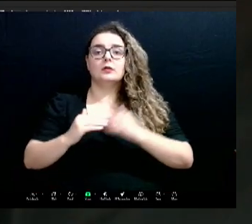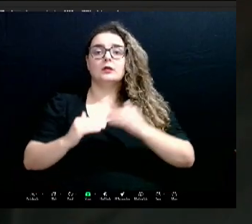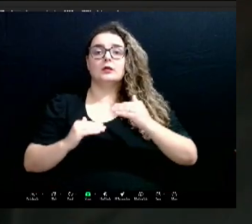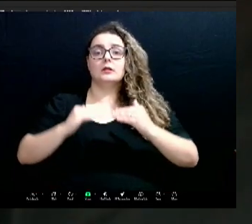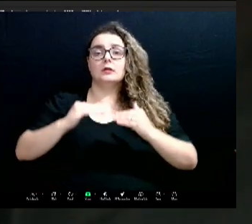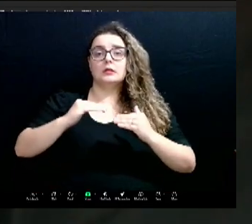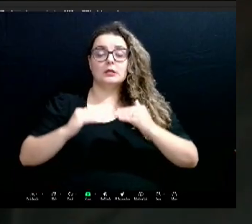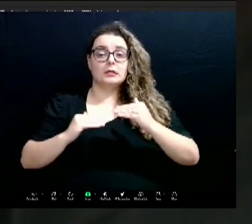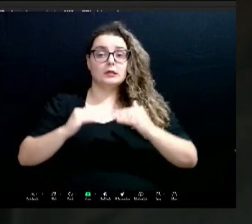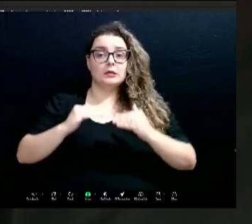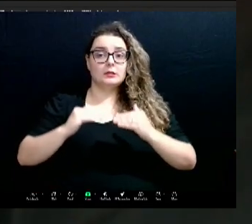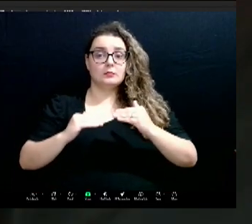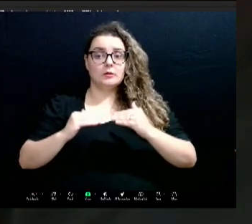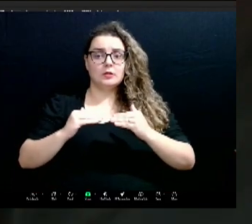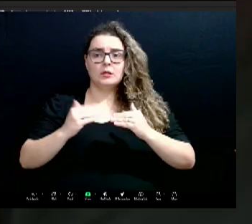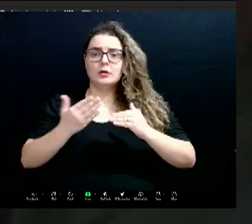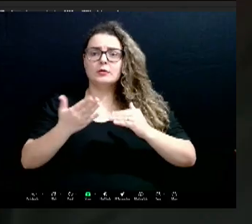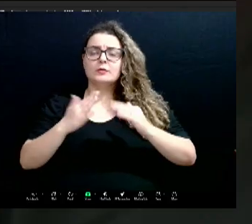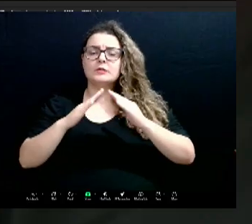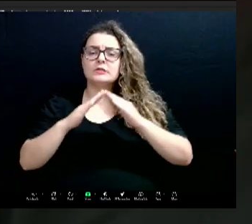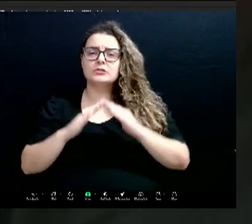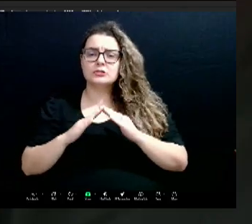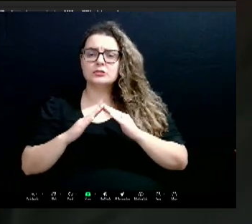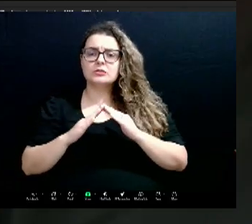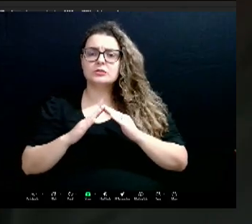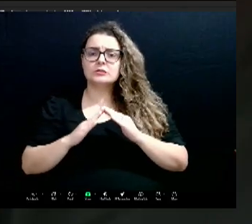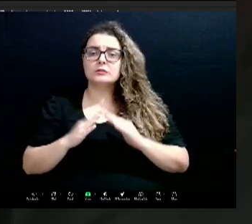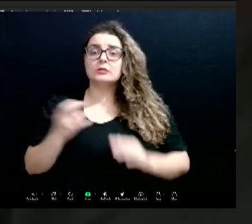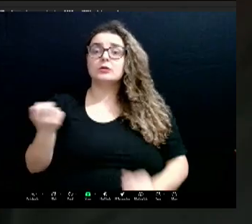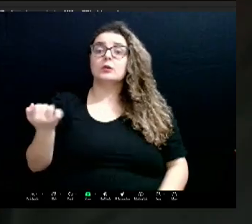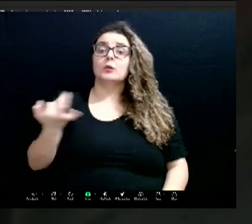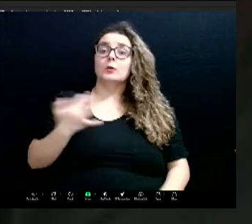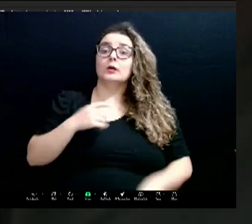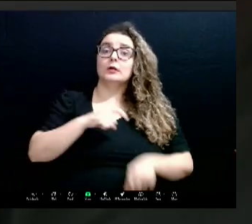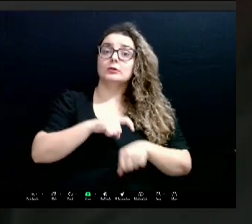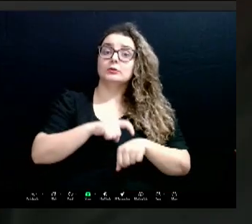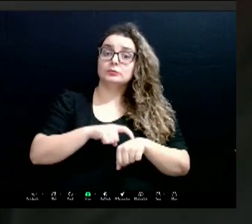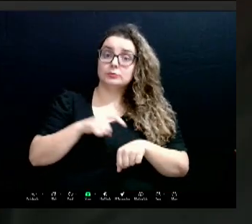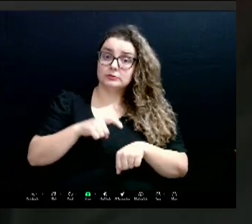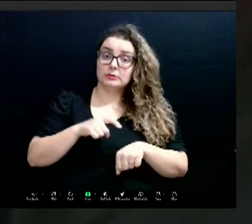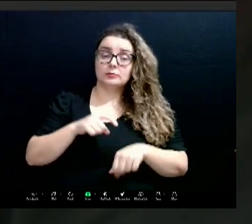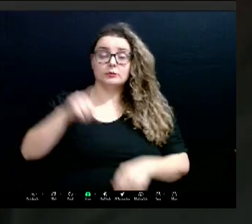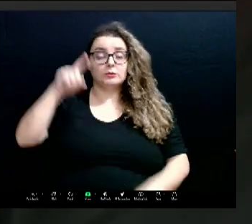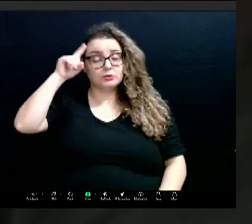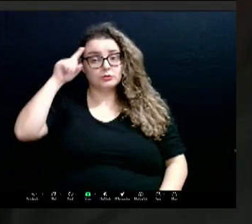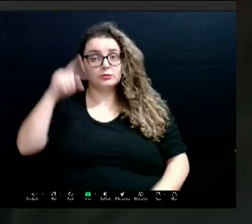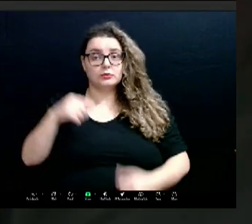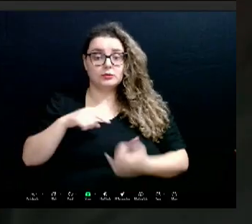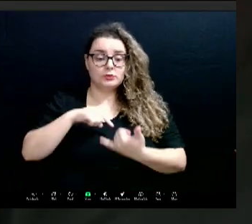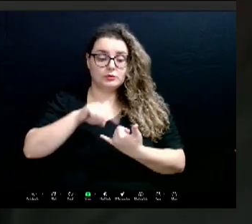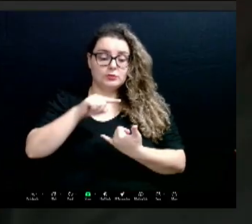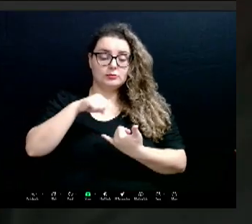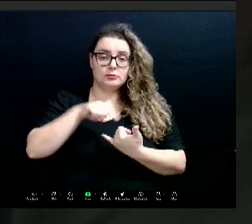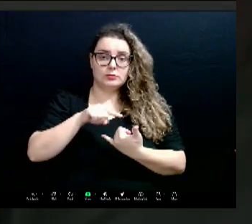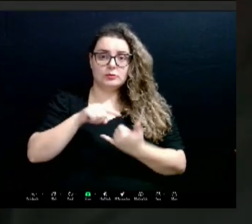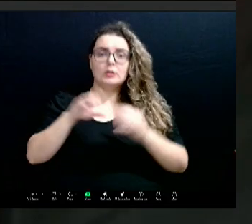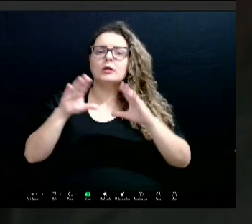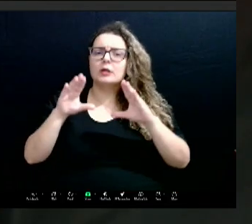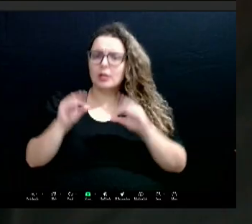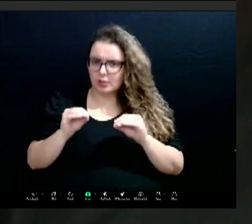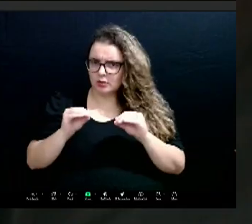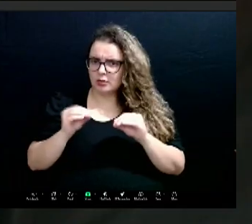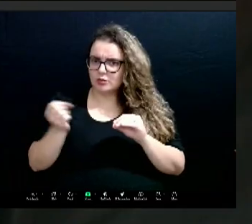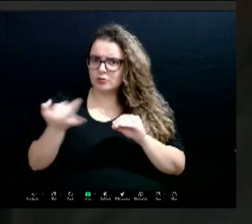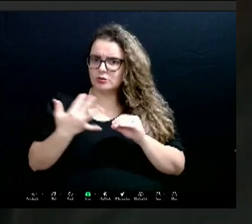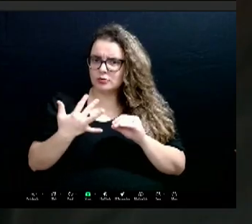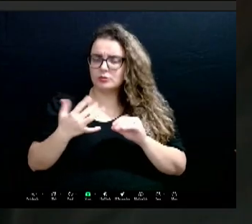equilibrada. E você aí de casa, quanto tempo por dia você passa no celular? E à noite, quanto tempo você fica